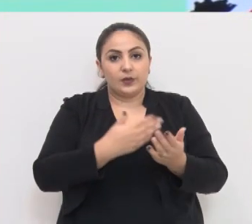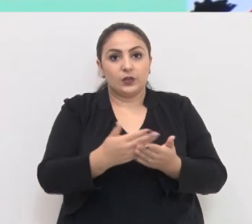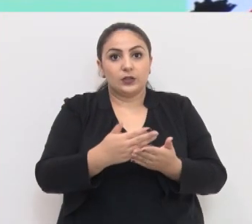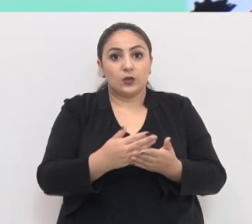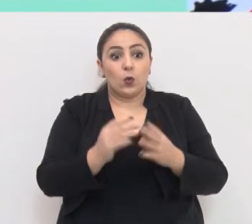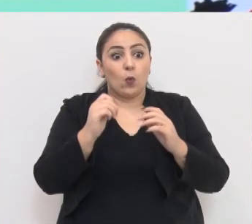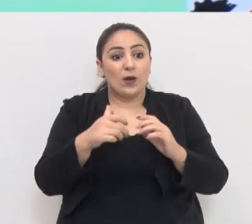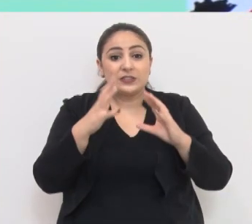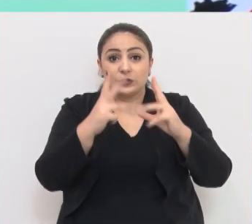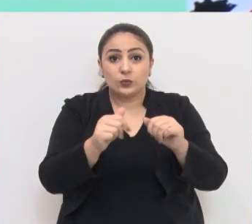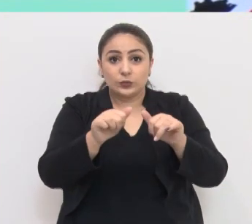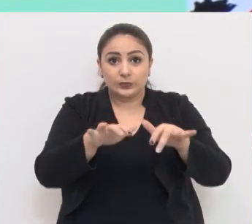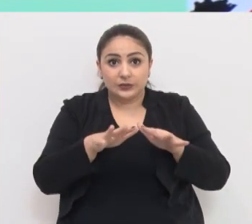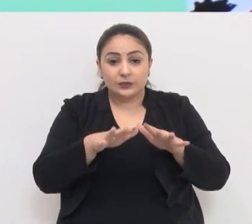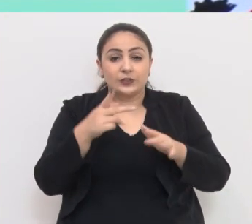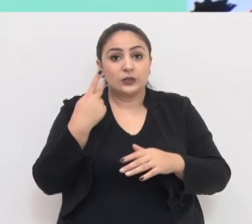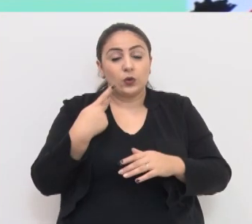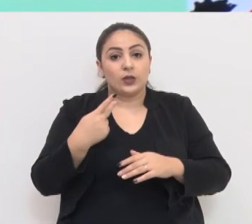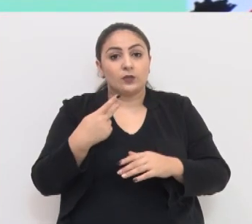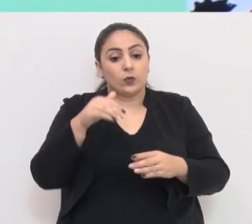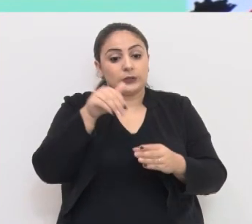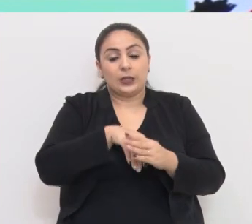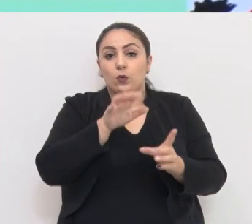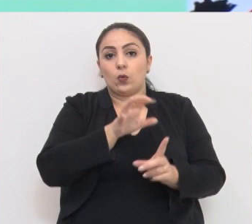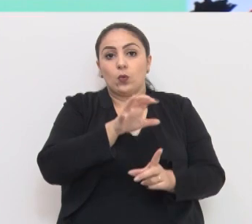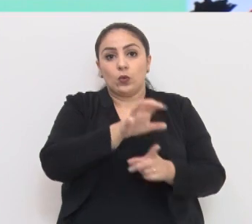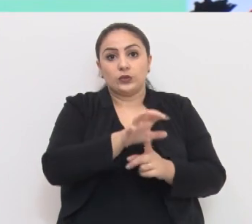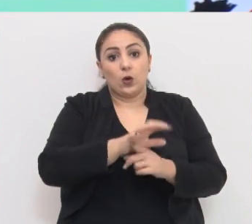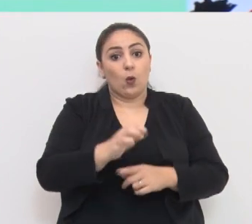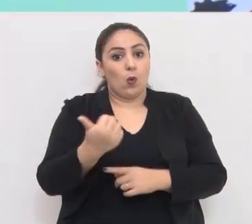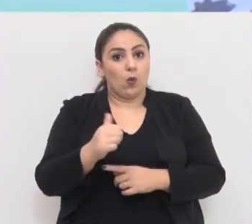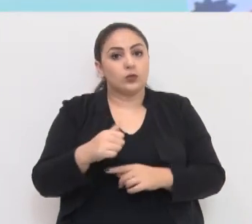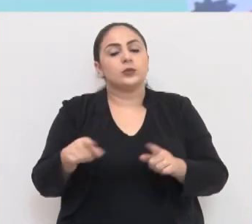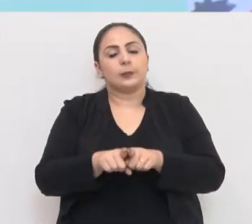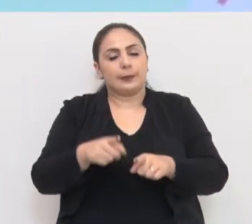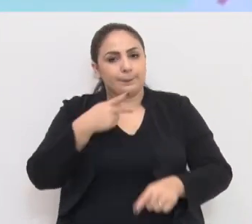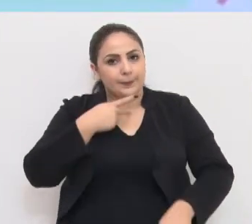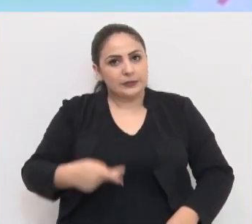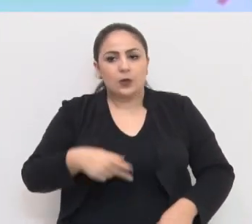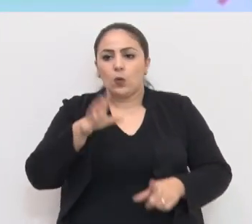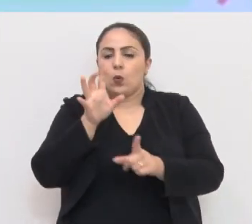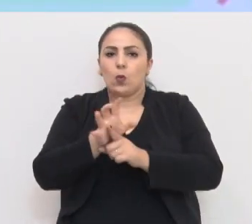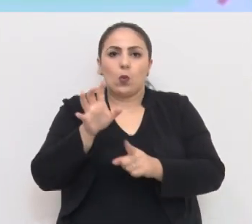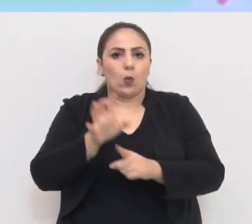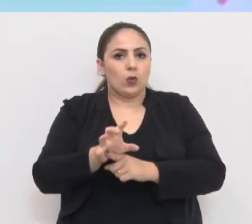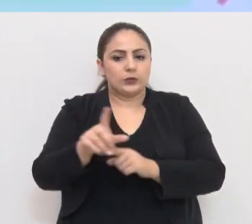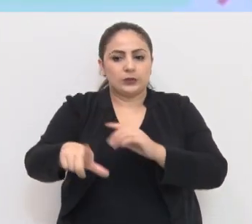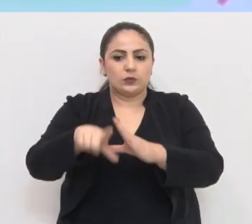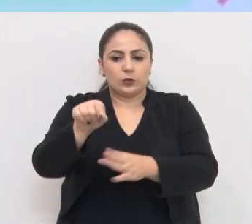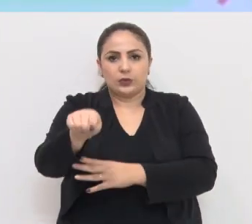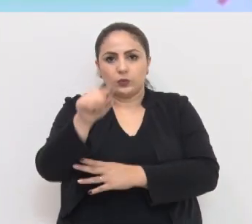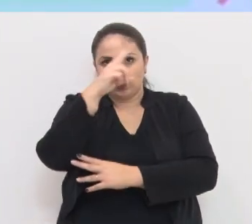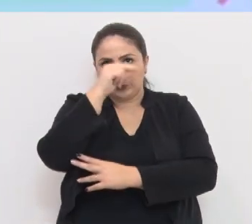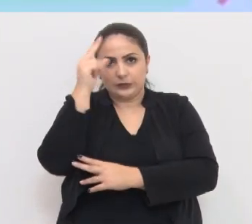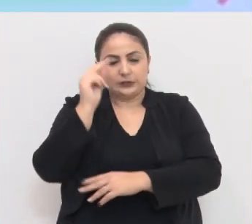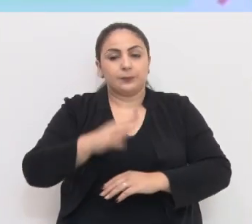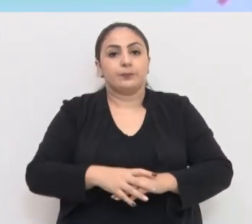foi rejeitado pela maioria do plenário. Foram 11 votos, incluindo o presidente, contra a decisão